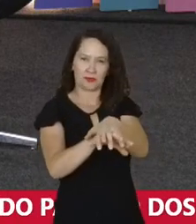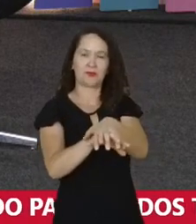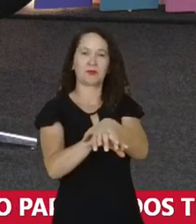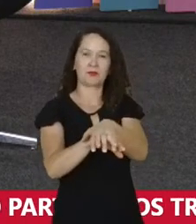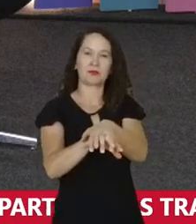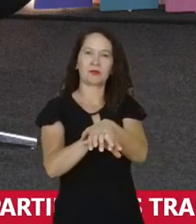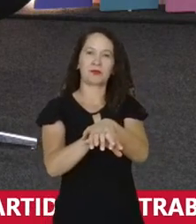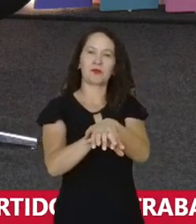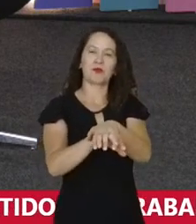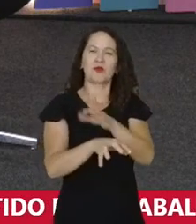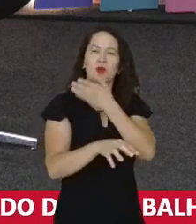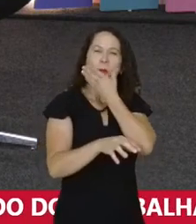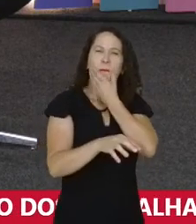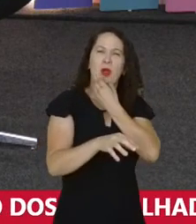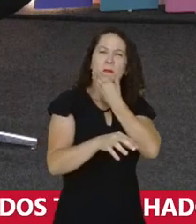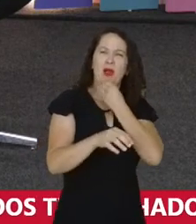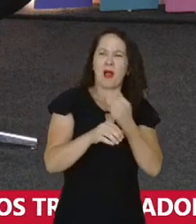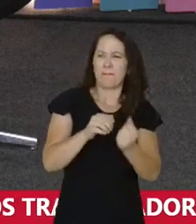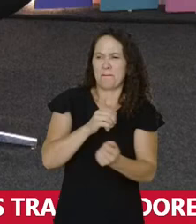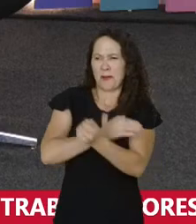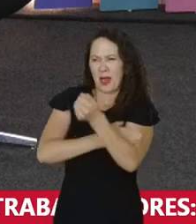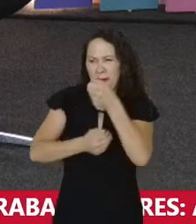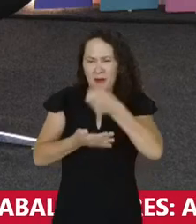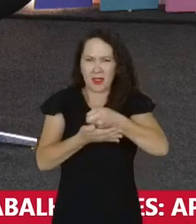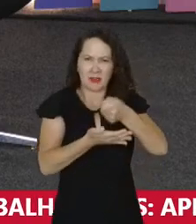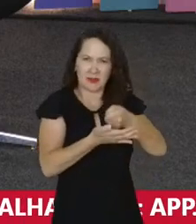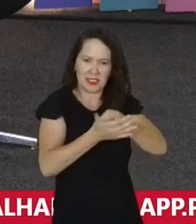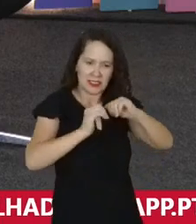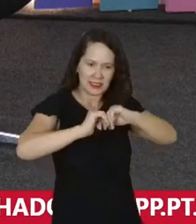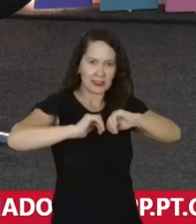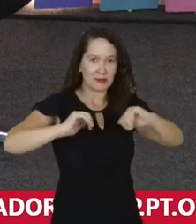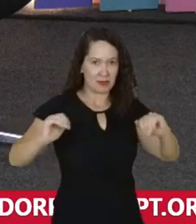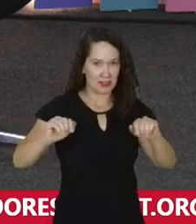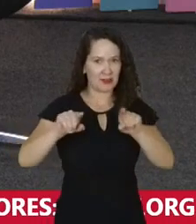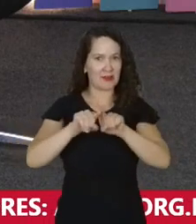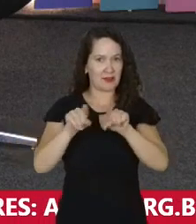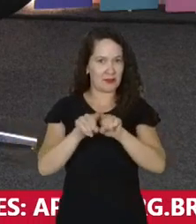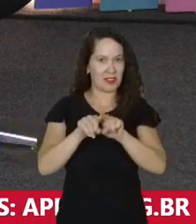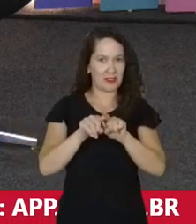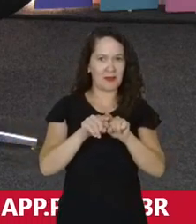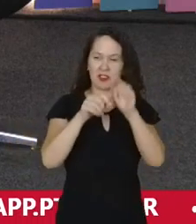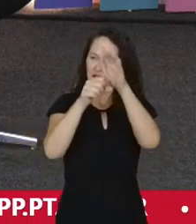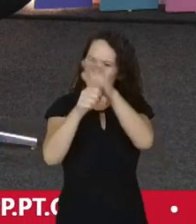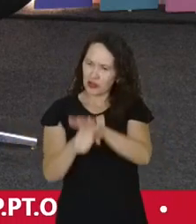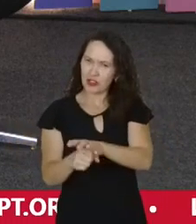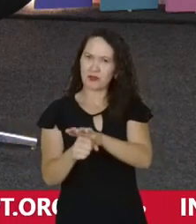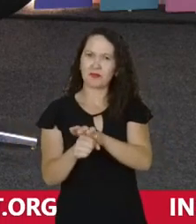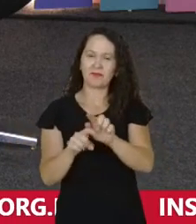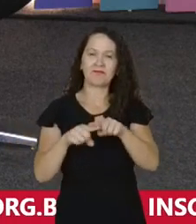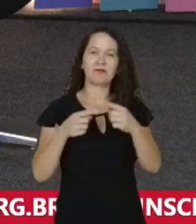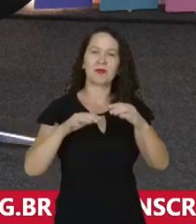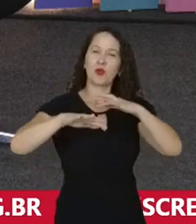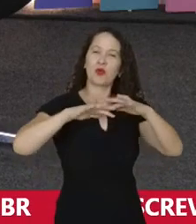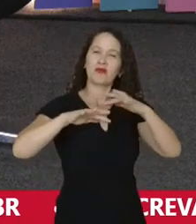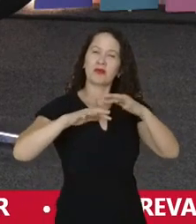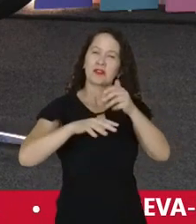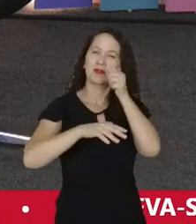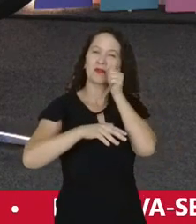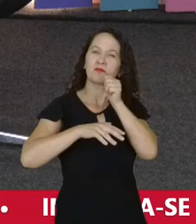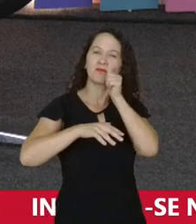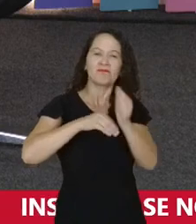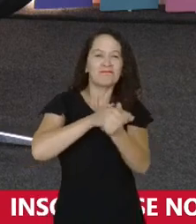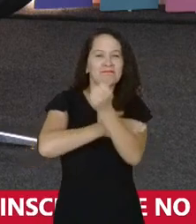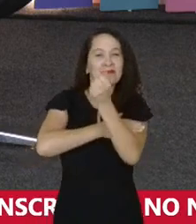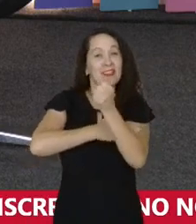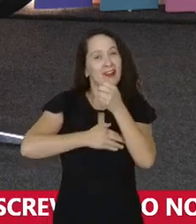né? O patriarcalismo também faz a segregação, divide, né? Discrimina, mas o movimento feminista vai na lógica